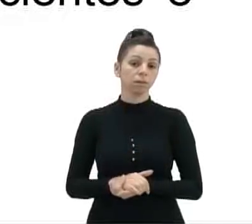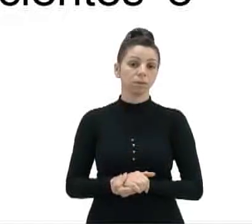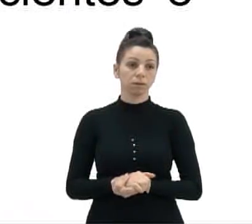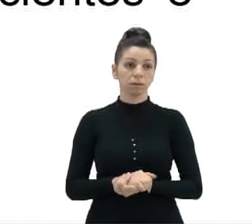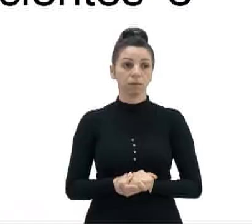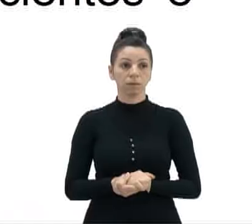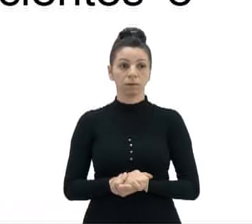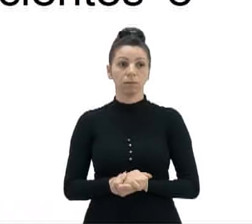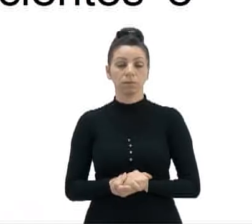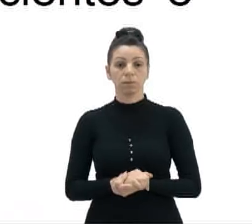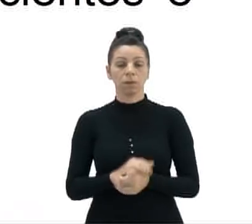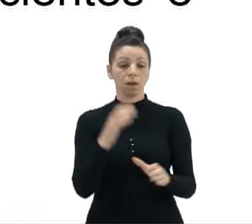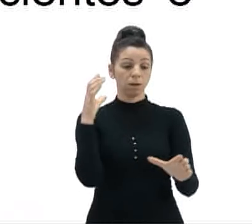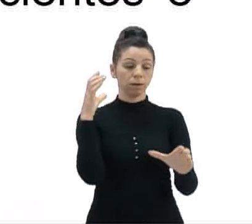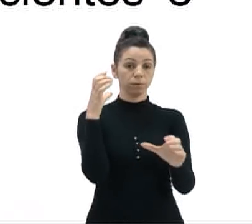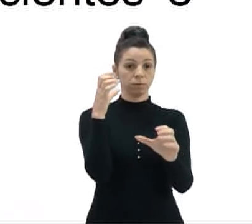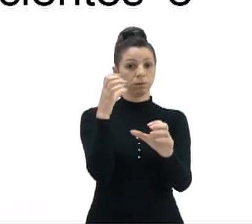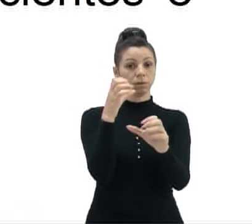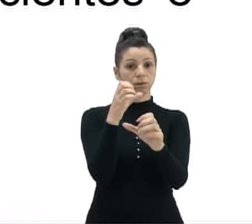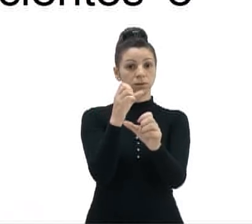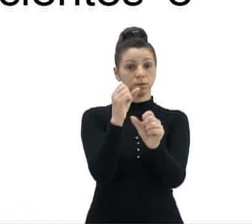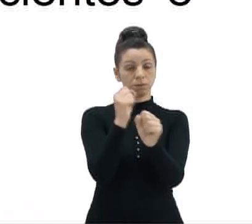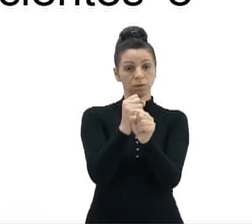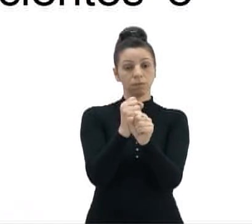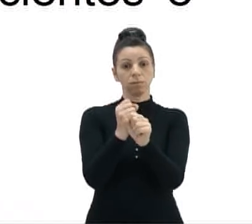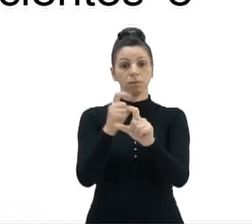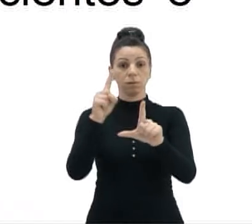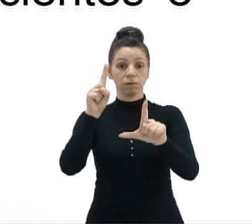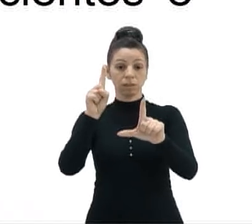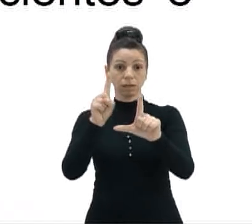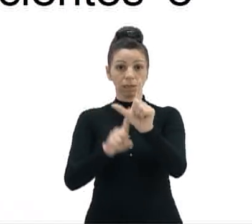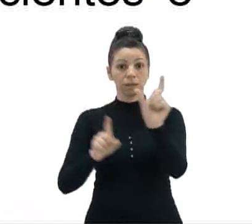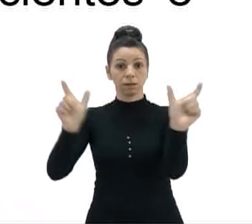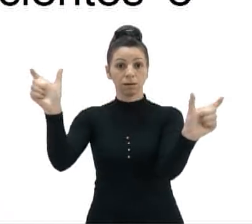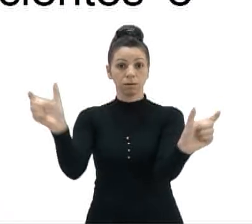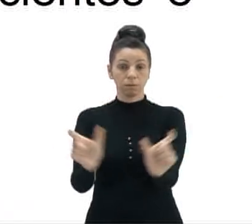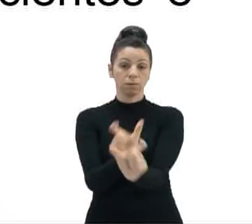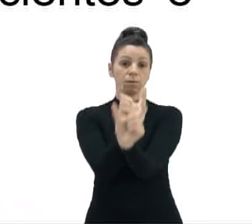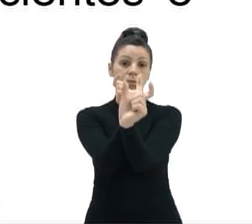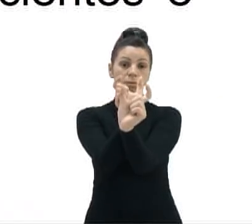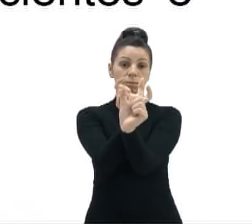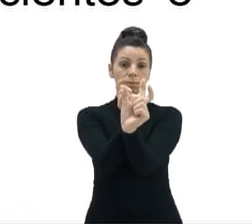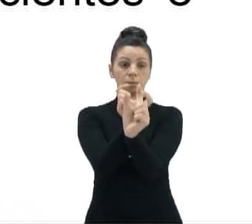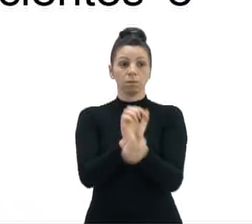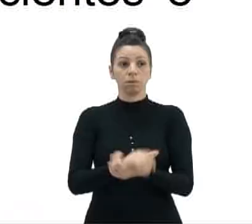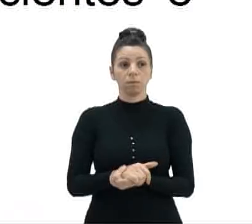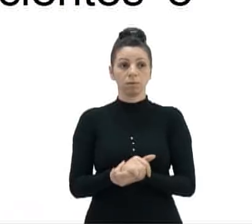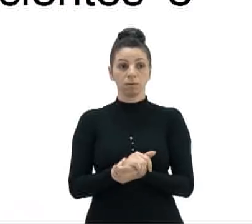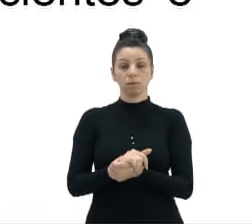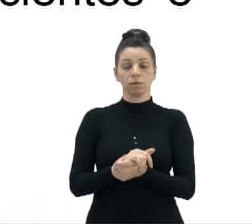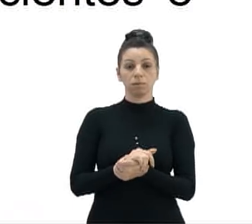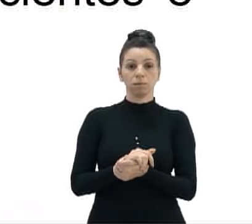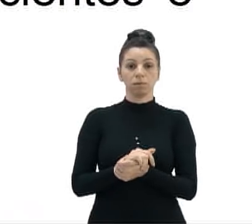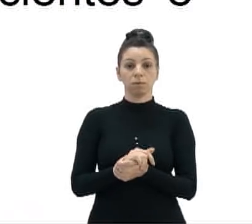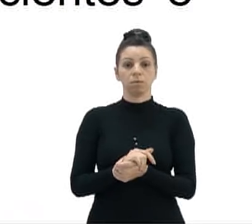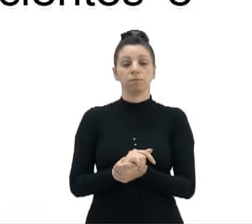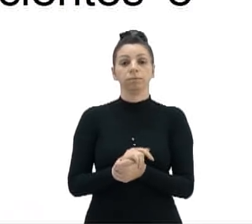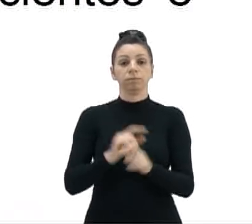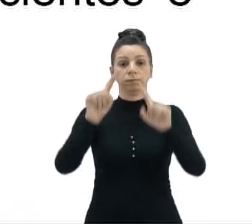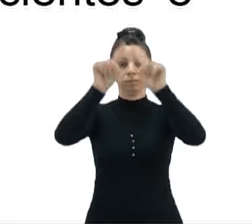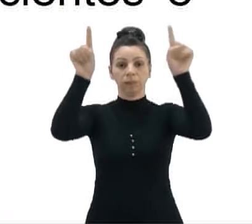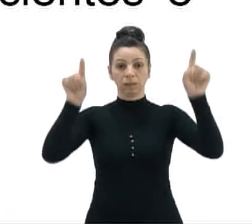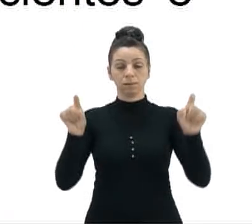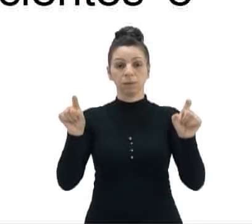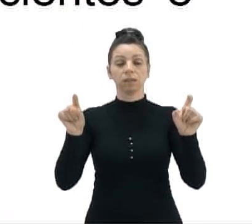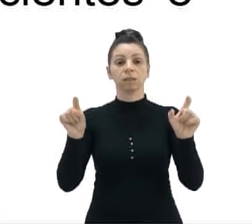com adição algébrica de monômios. Vamos ver? Em uma expressão algébrica, se todos os monômios